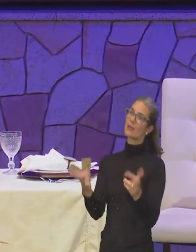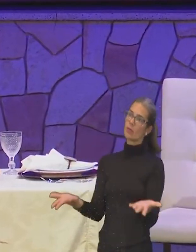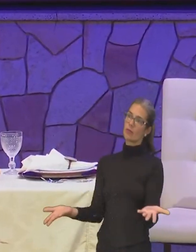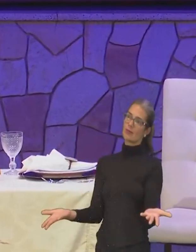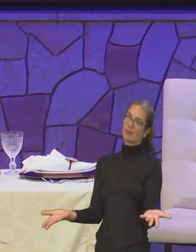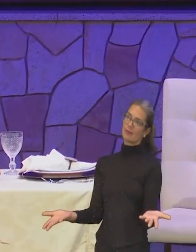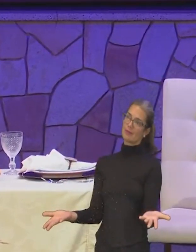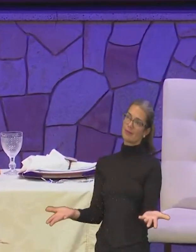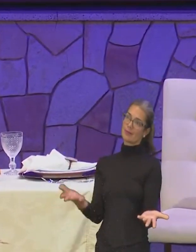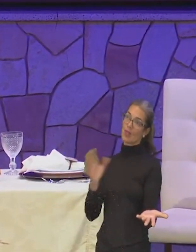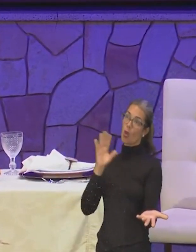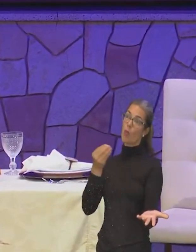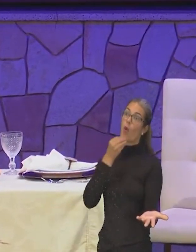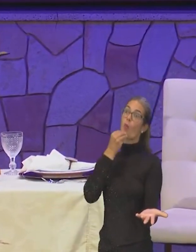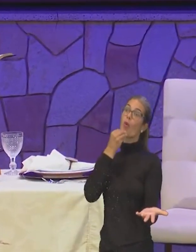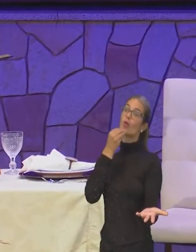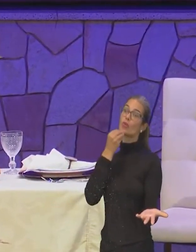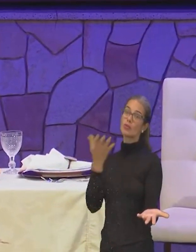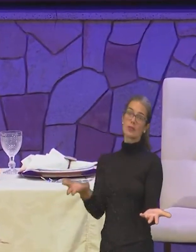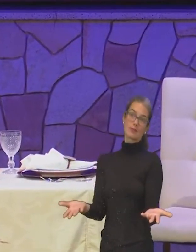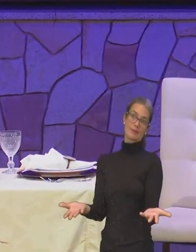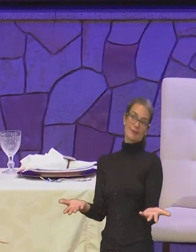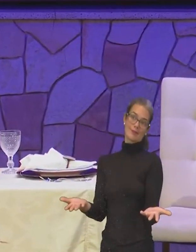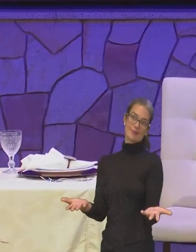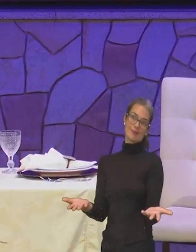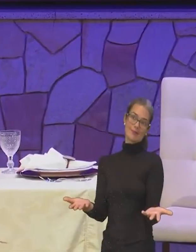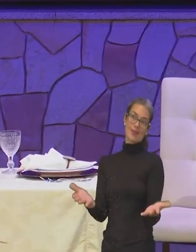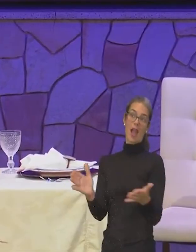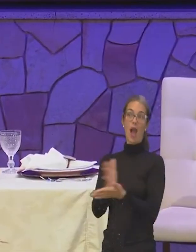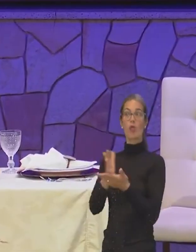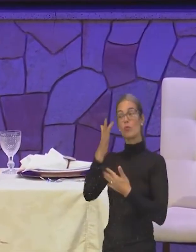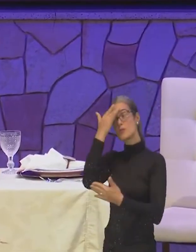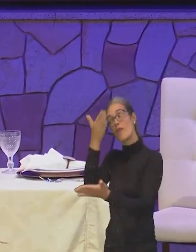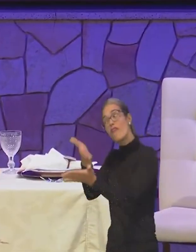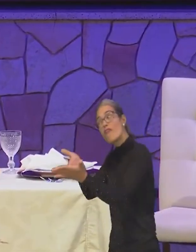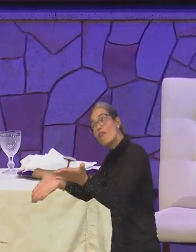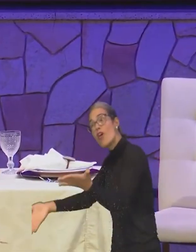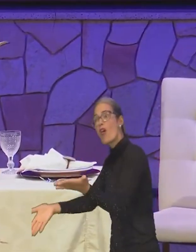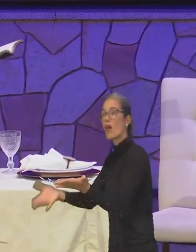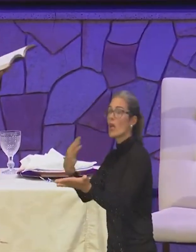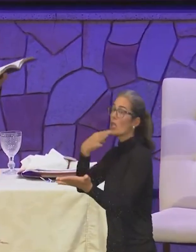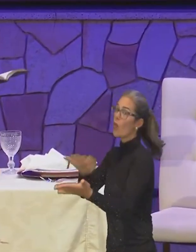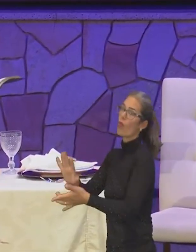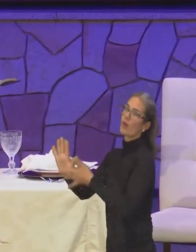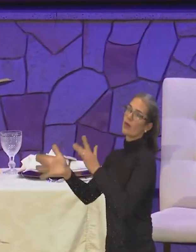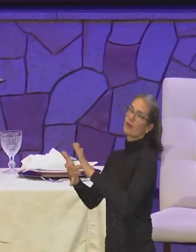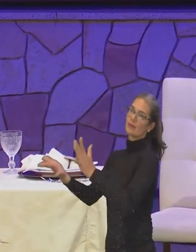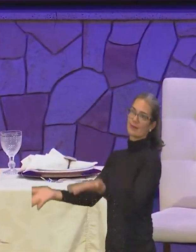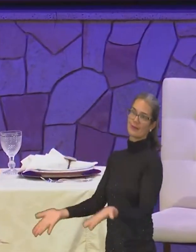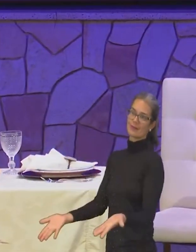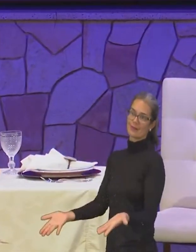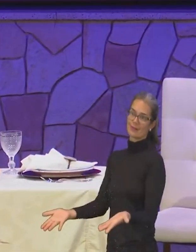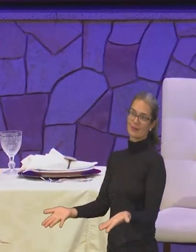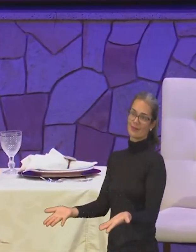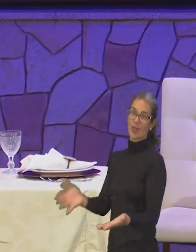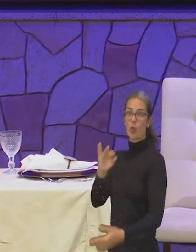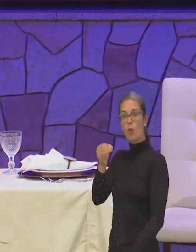Esta é a oportunidade de trazer aqueles que estão fora para conhecer um verdadeiro Savi.